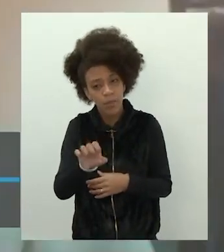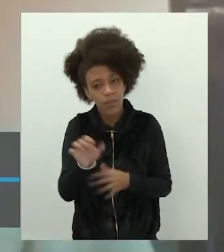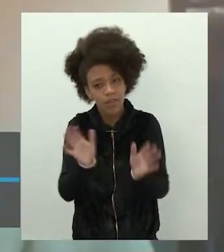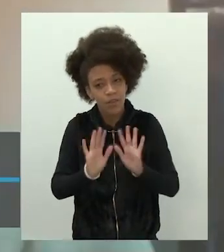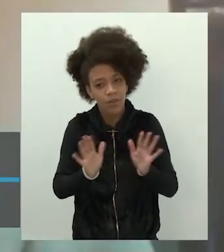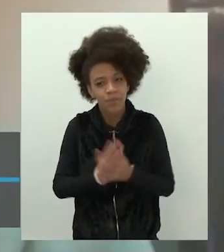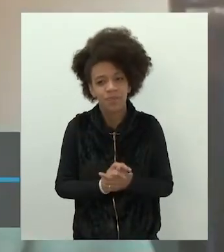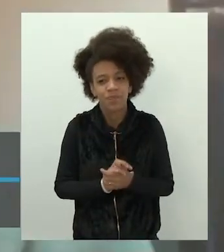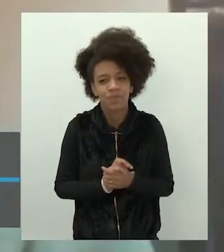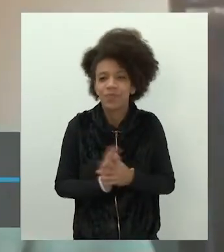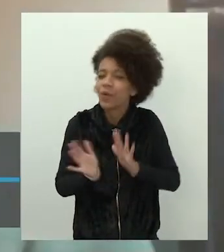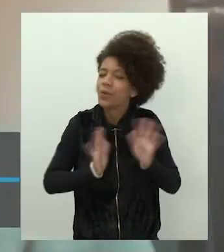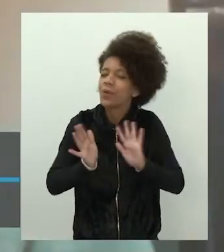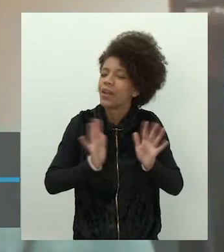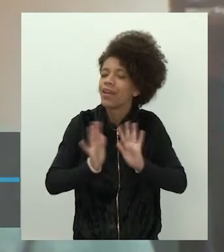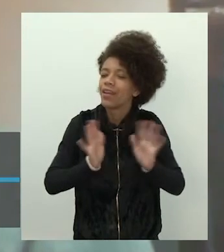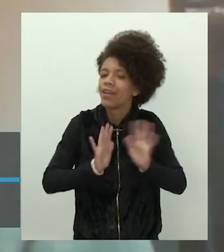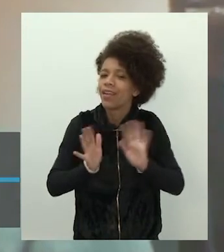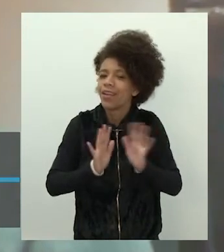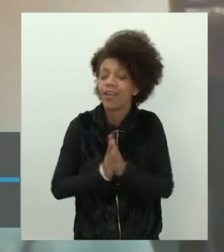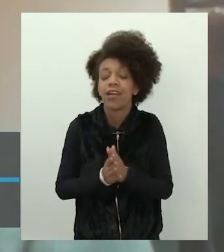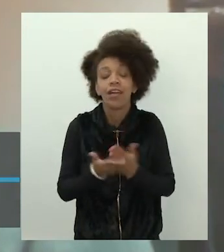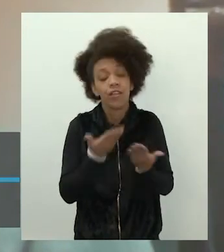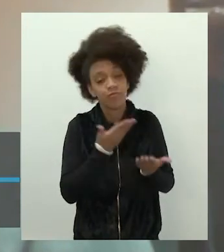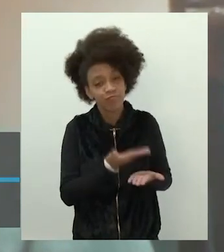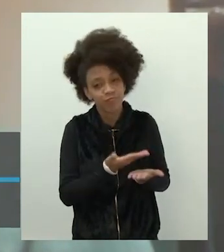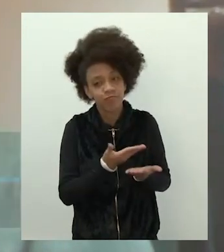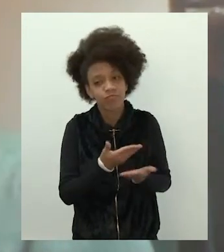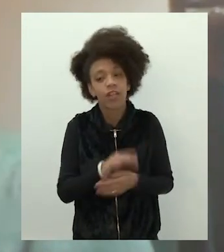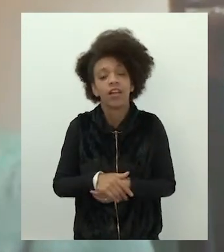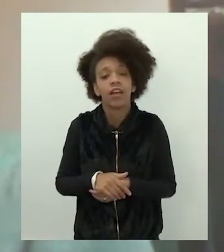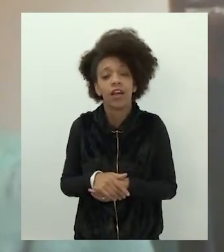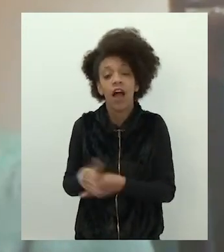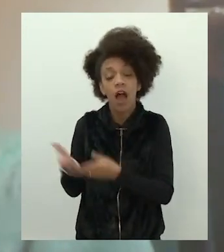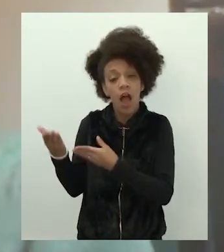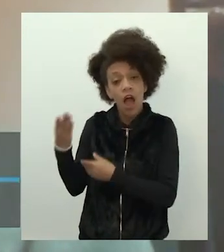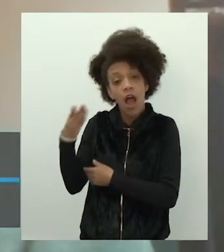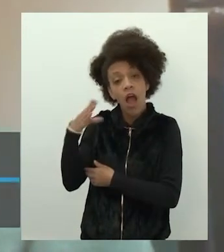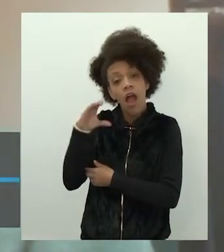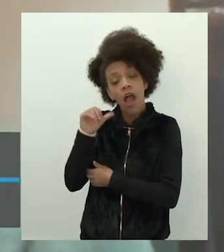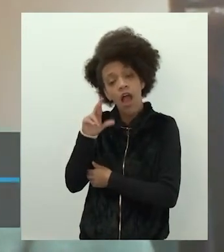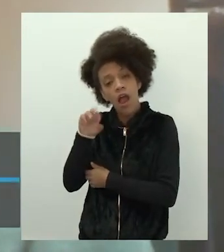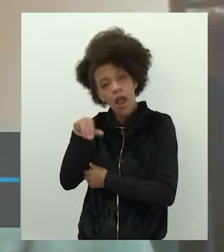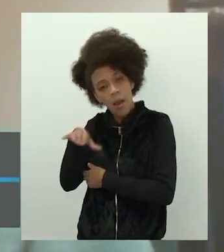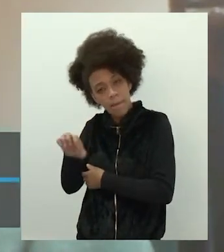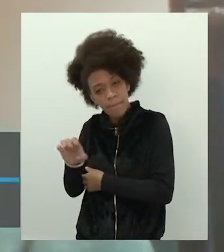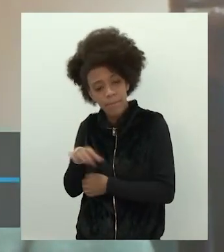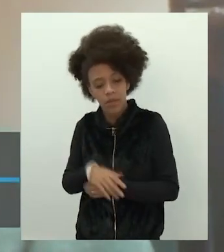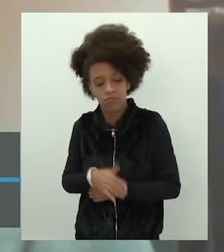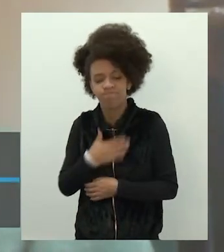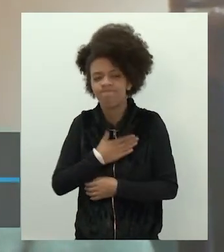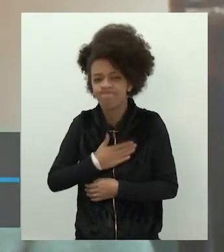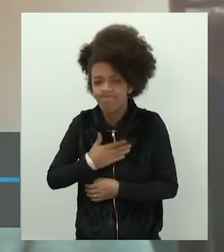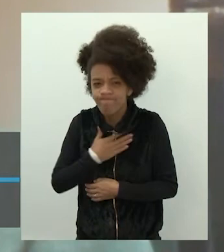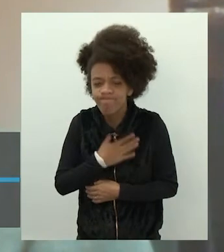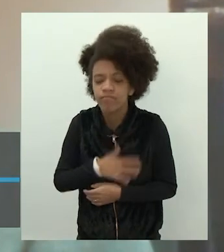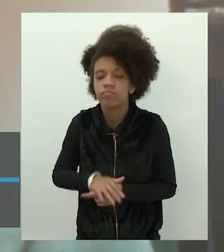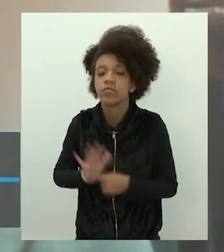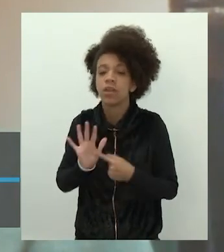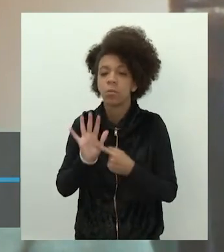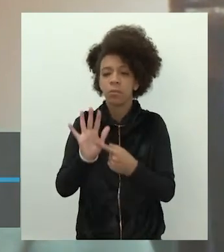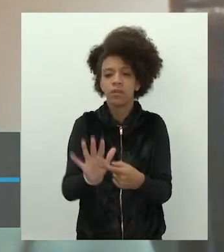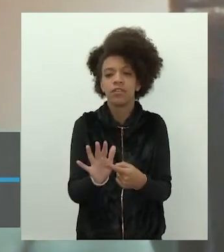Olá. Dona Carmen. Gostei muito da apresentação da doutora Cláudia. Cláudia,